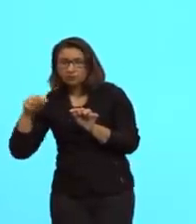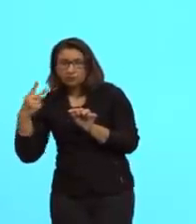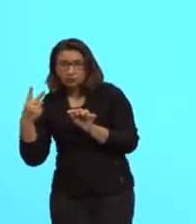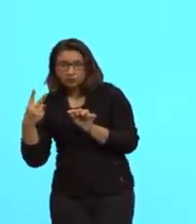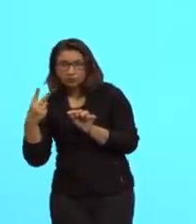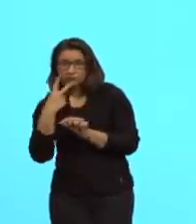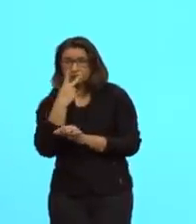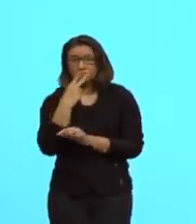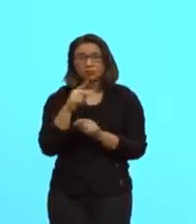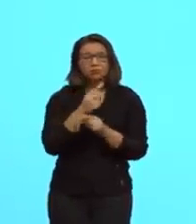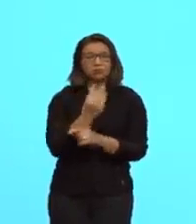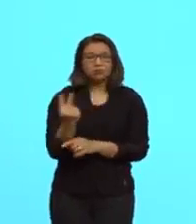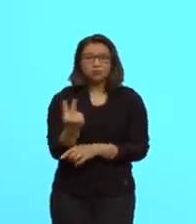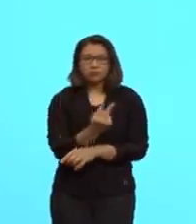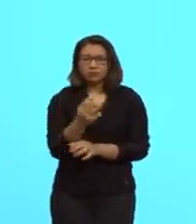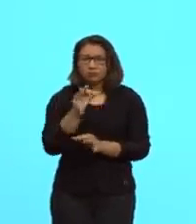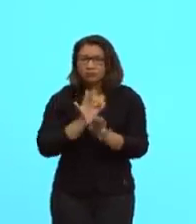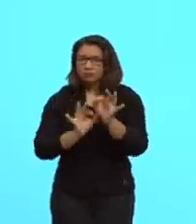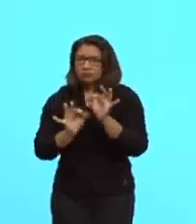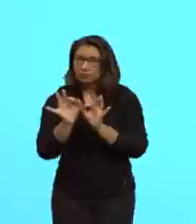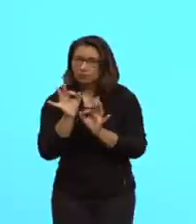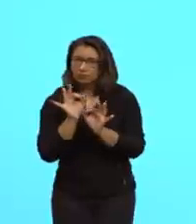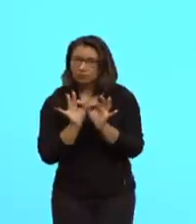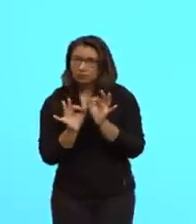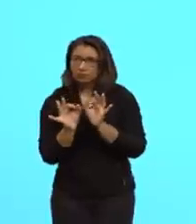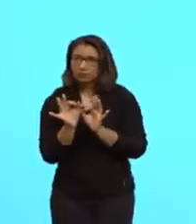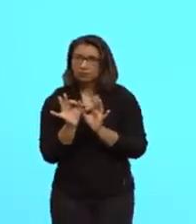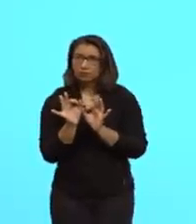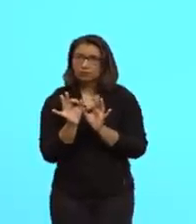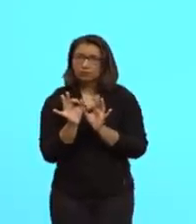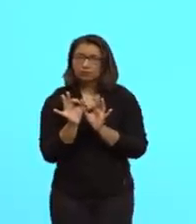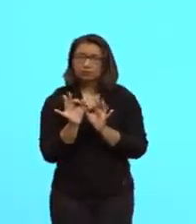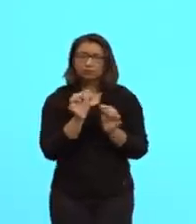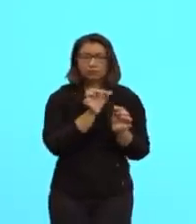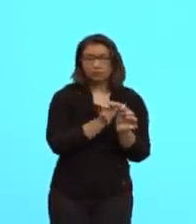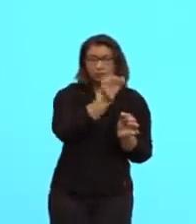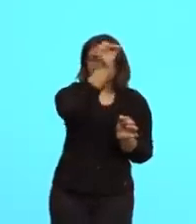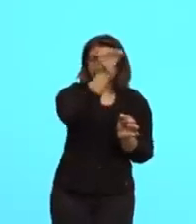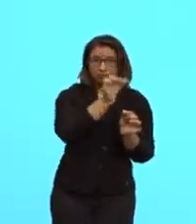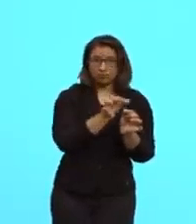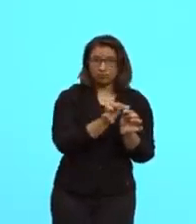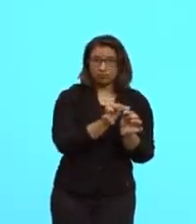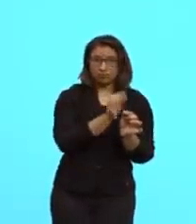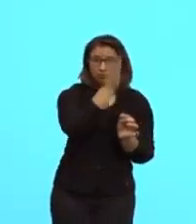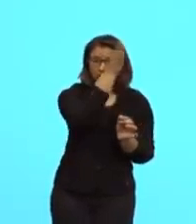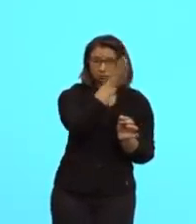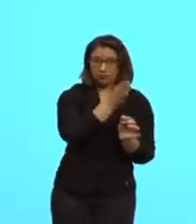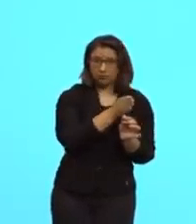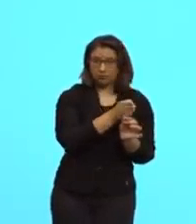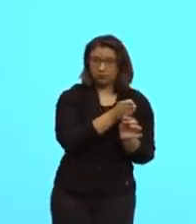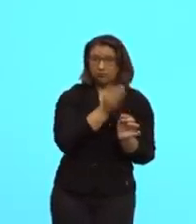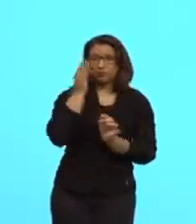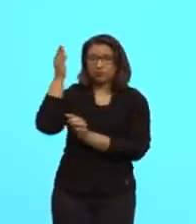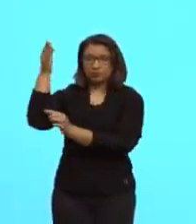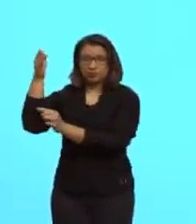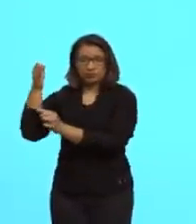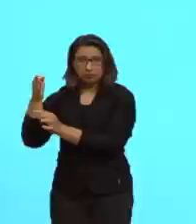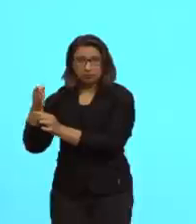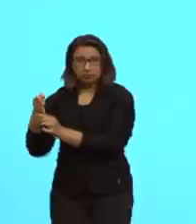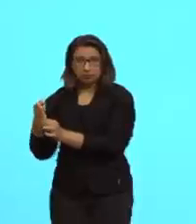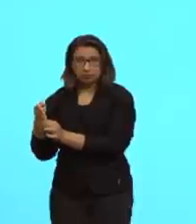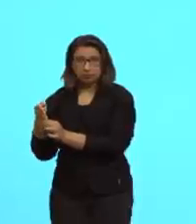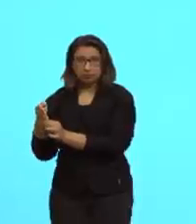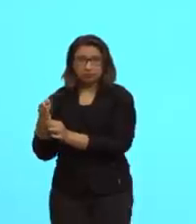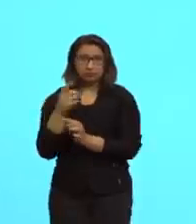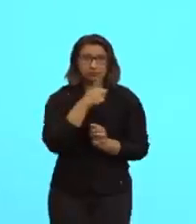o que, que eu fiz aqui? Organizei do mastro da bandeira para a barra vertical. Então,